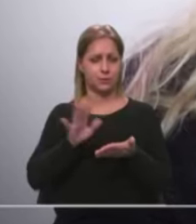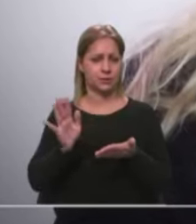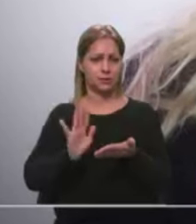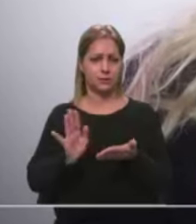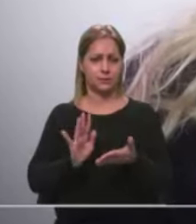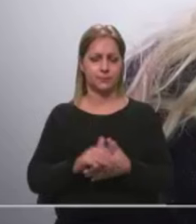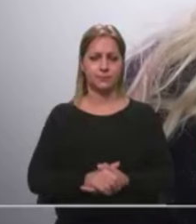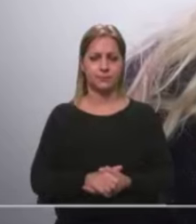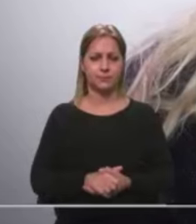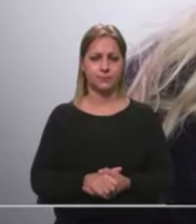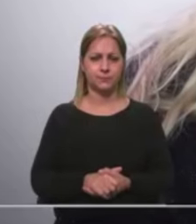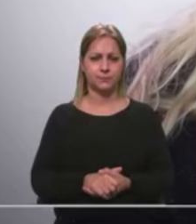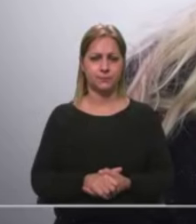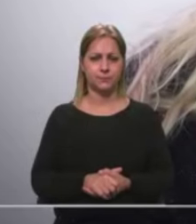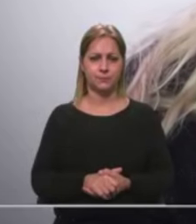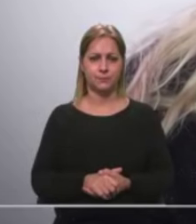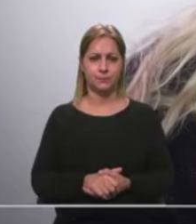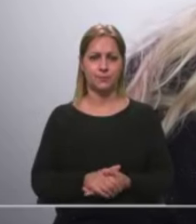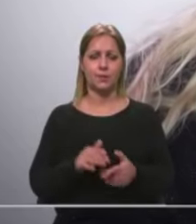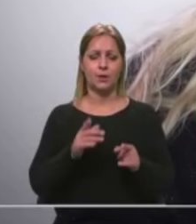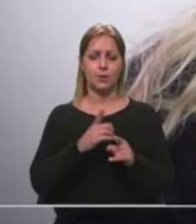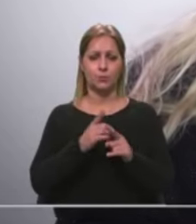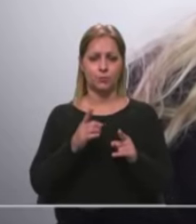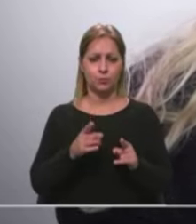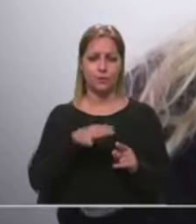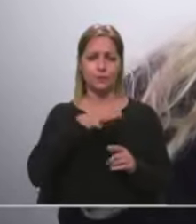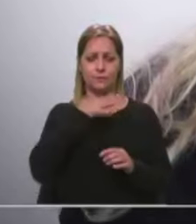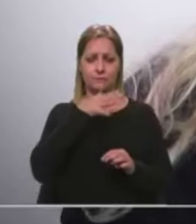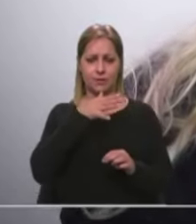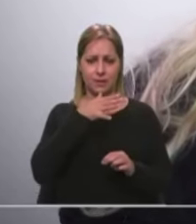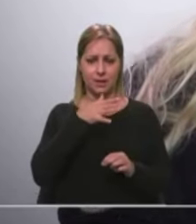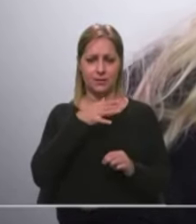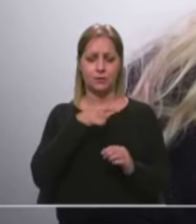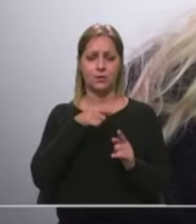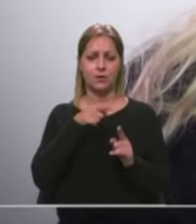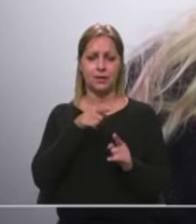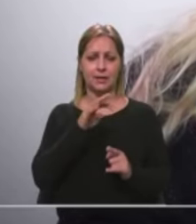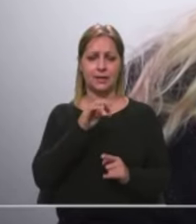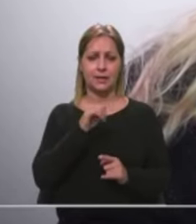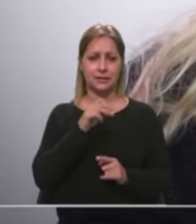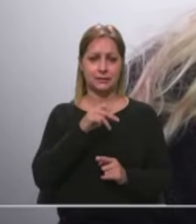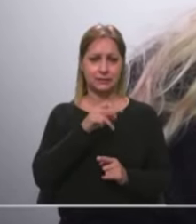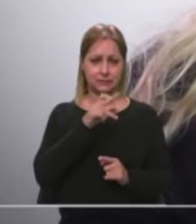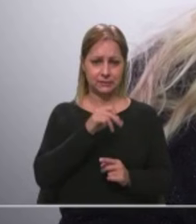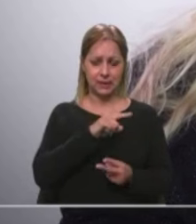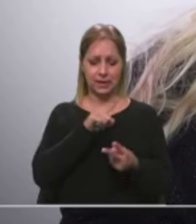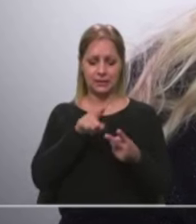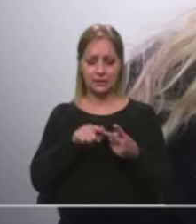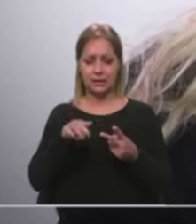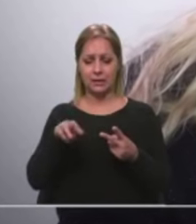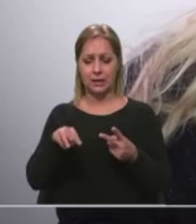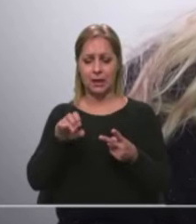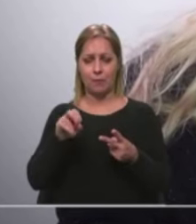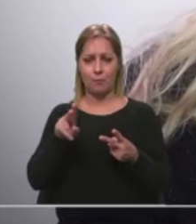leio porque falou-se inclusivamente de que a a Sara e a Mónica